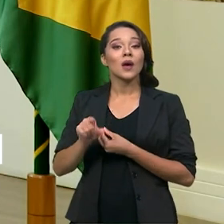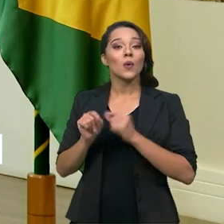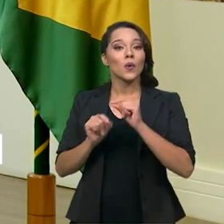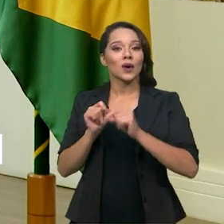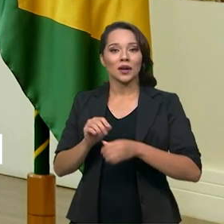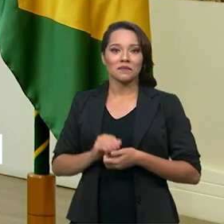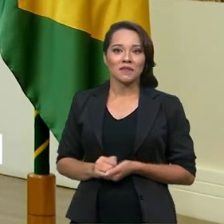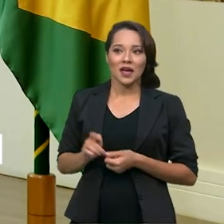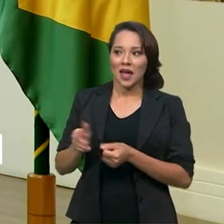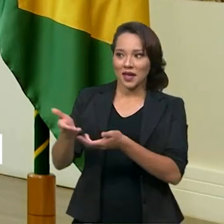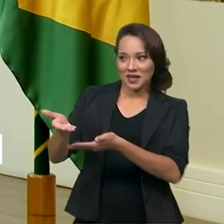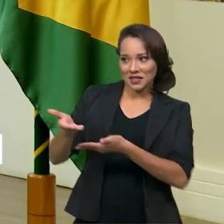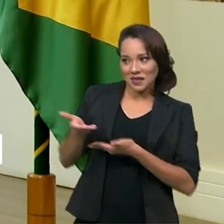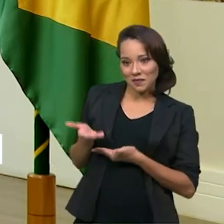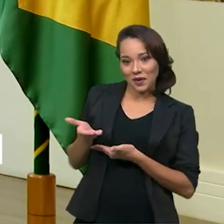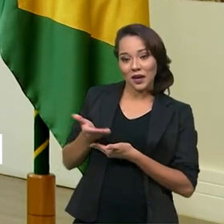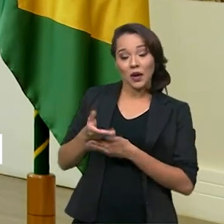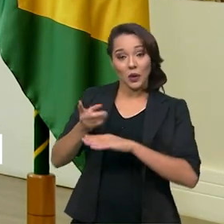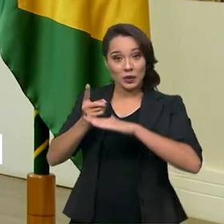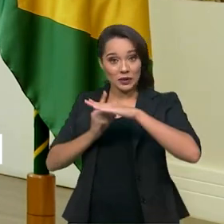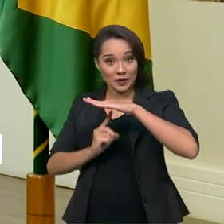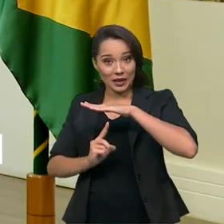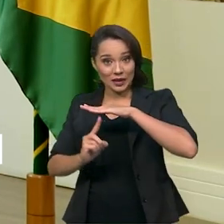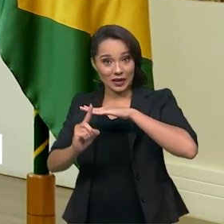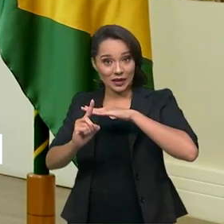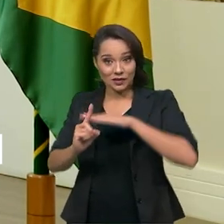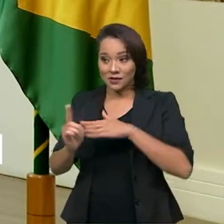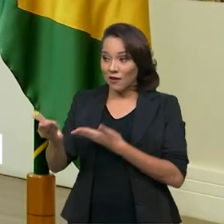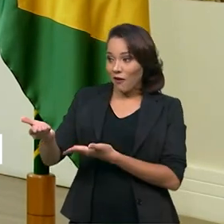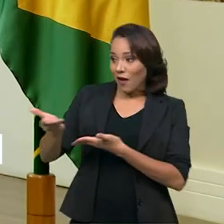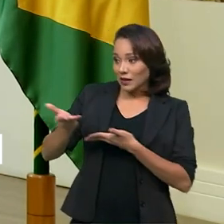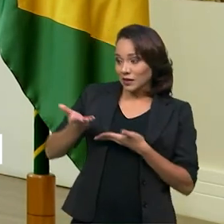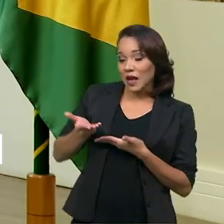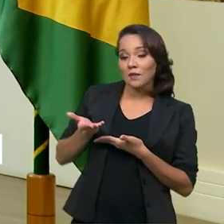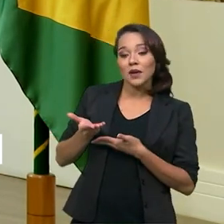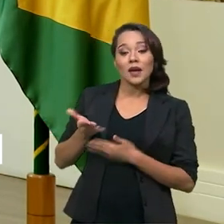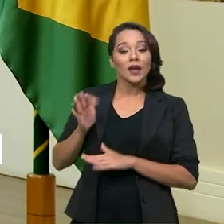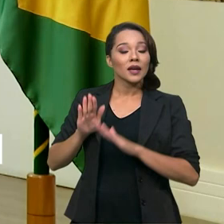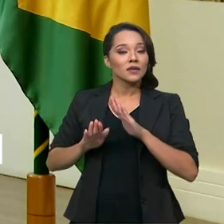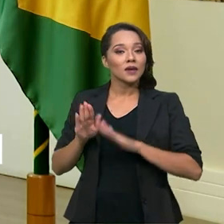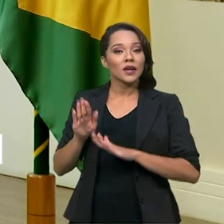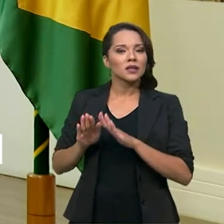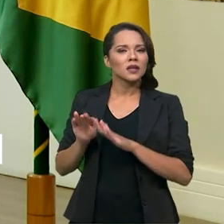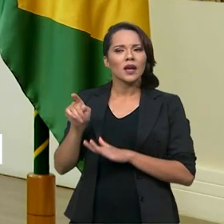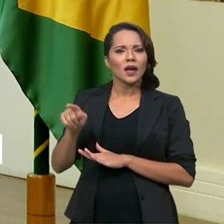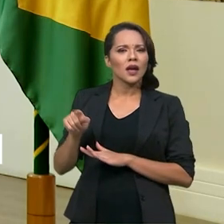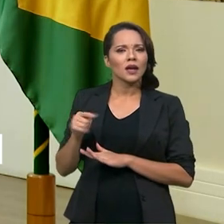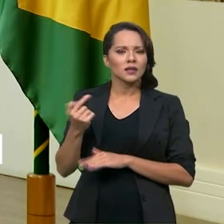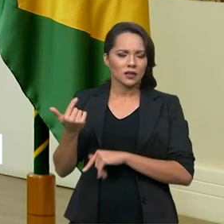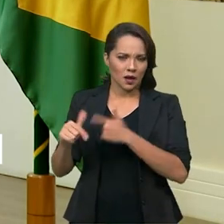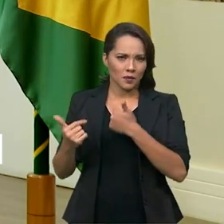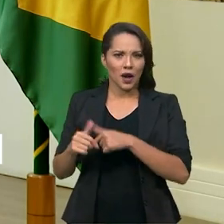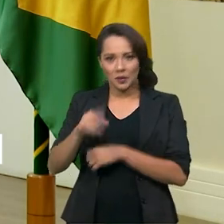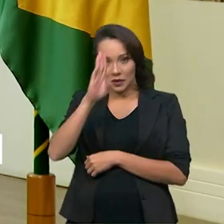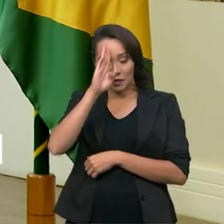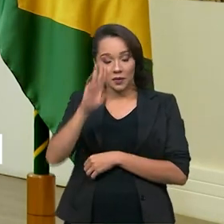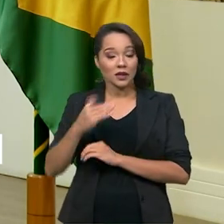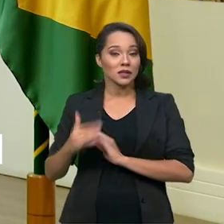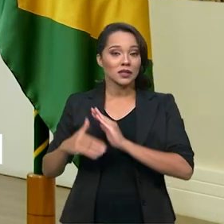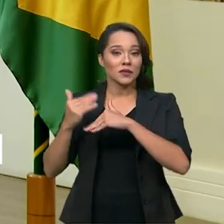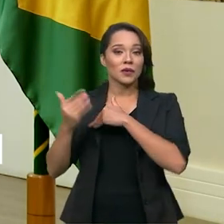em receber os imigrantes que, na maioria dos casos, em especial essa operação que nós estamos